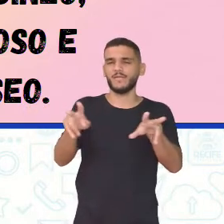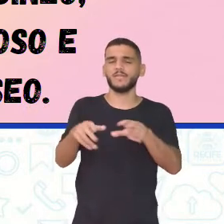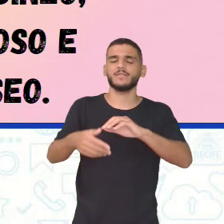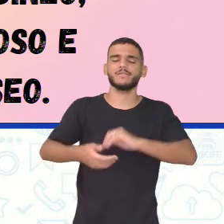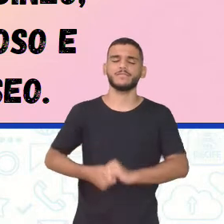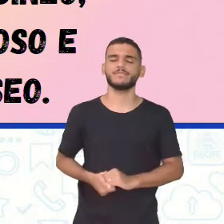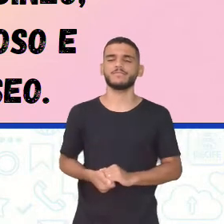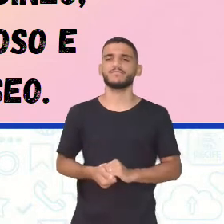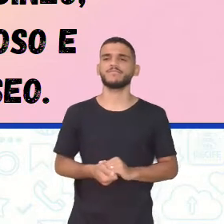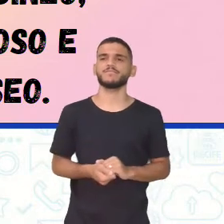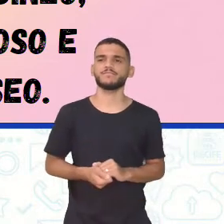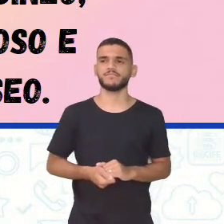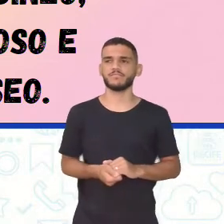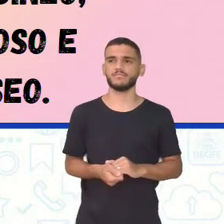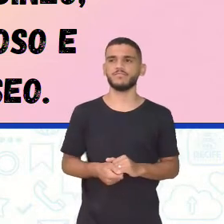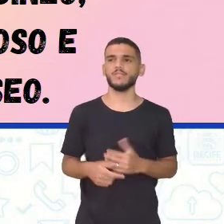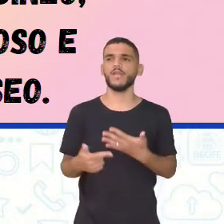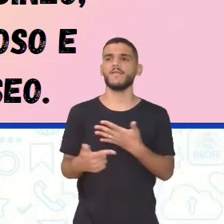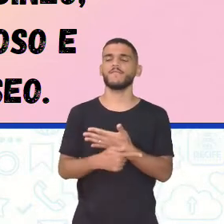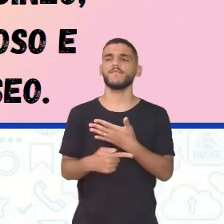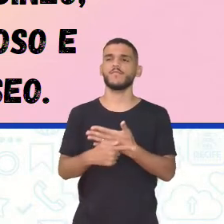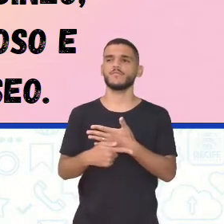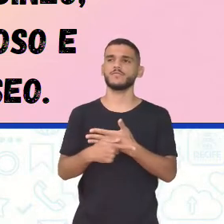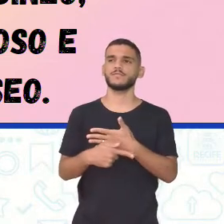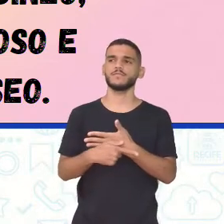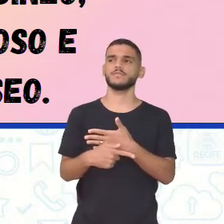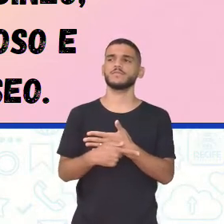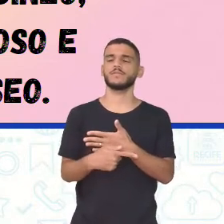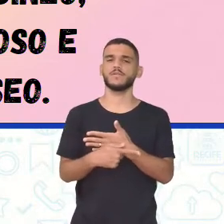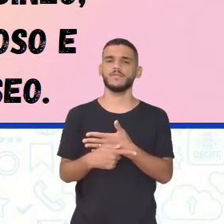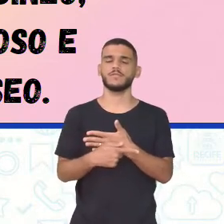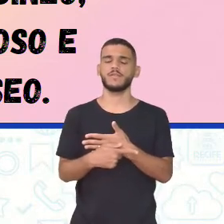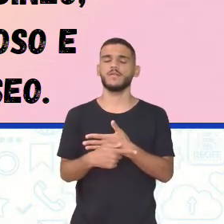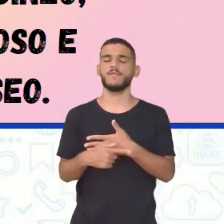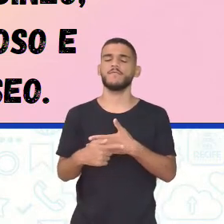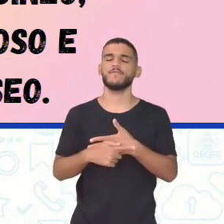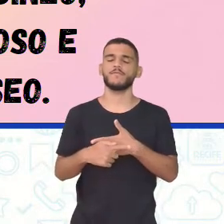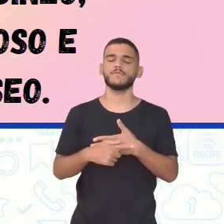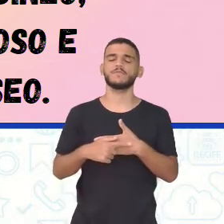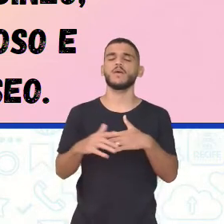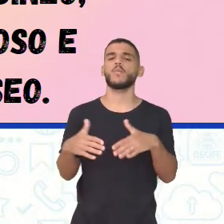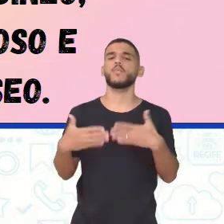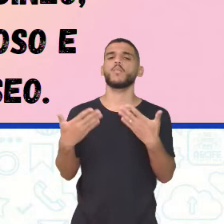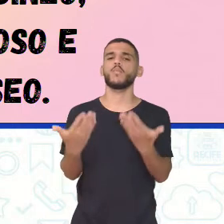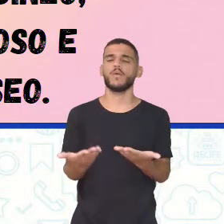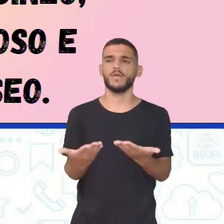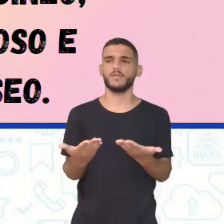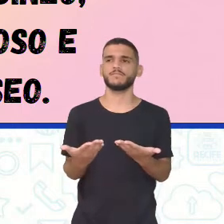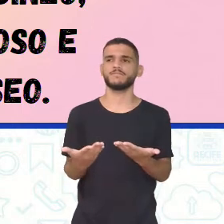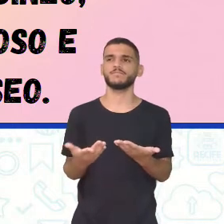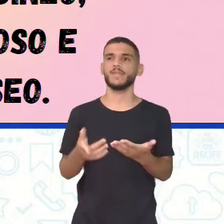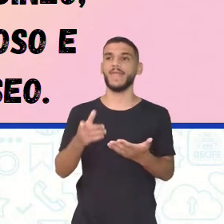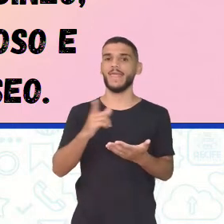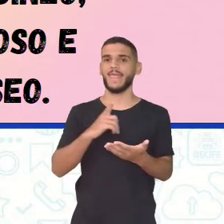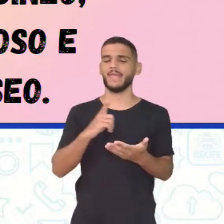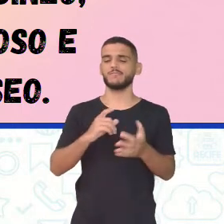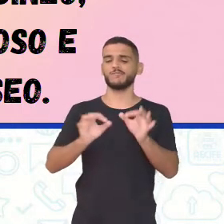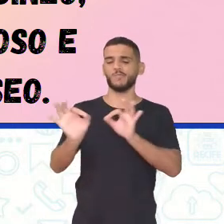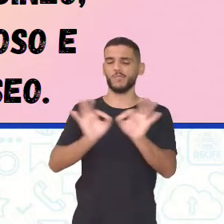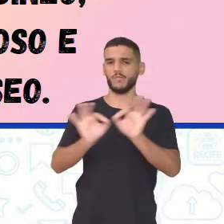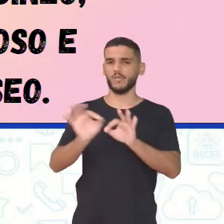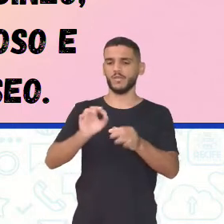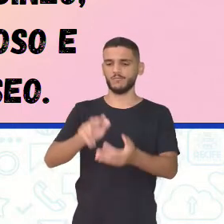composição. E a função dele, eu fui buscar lá naquela outra informação a função. Preenchimento,